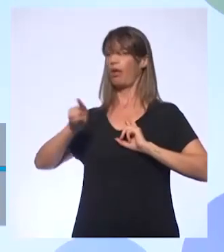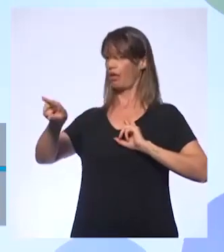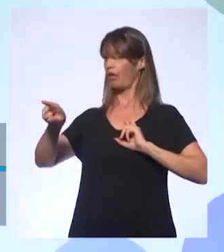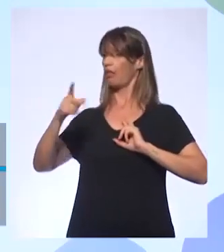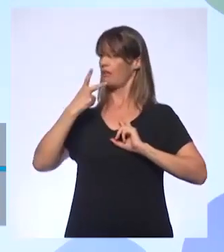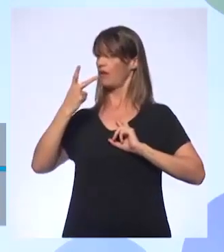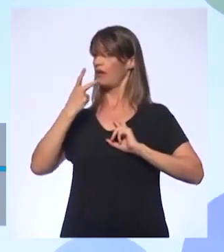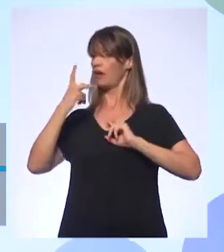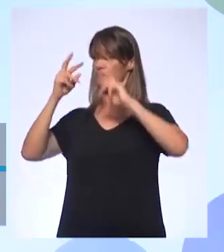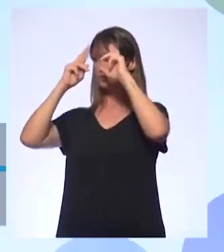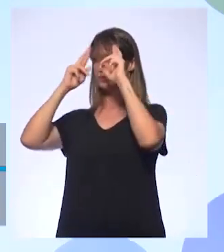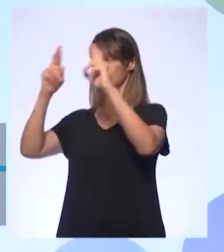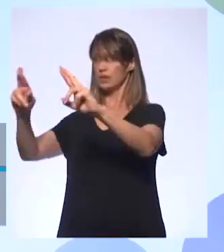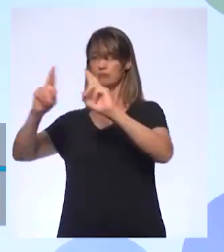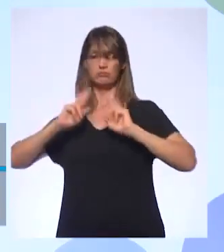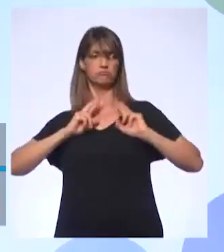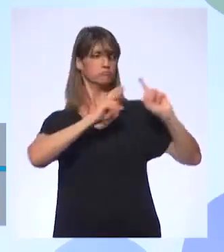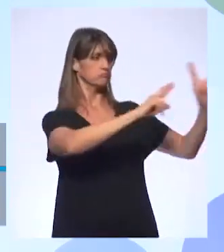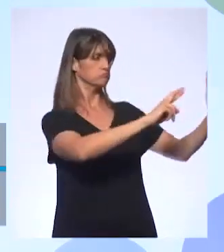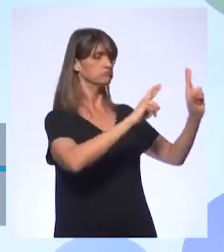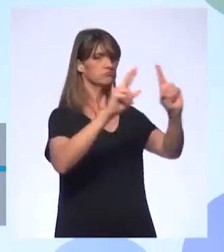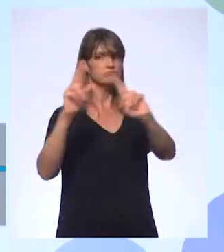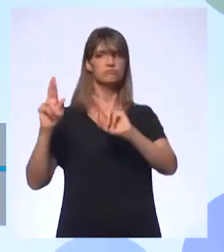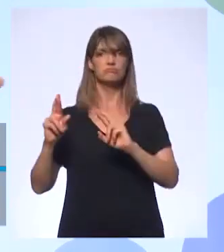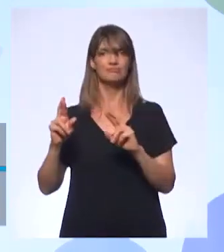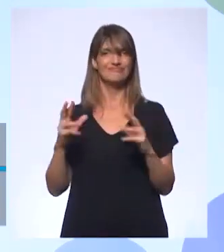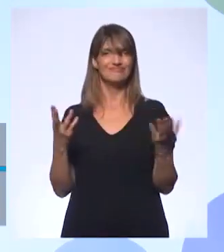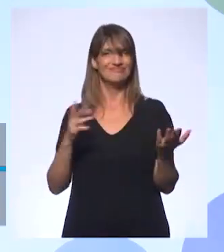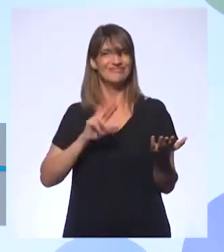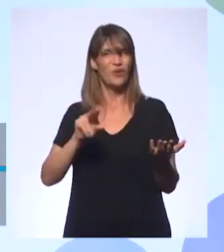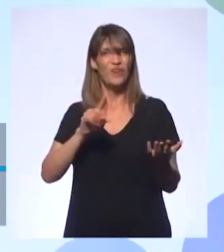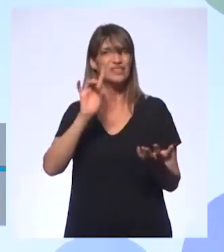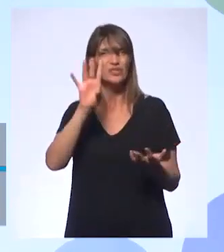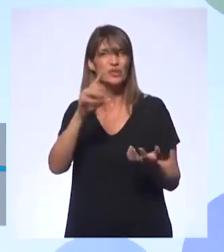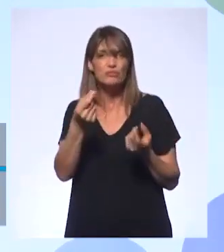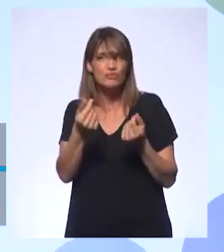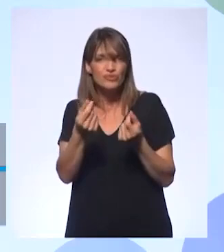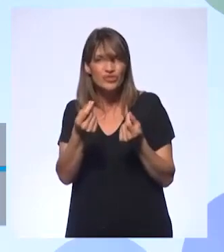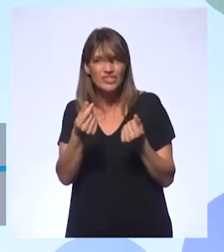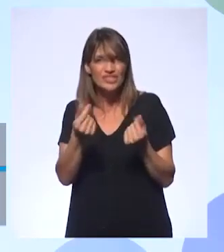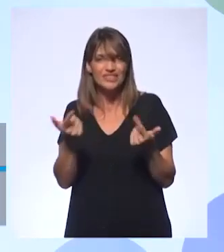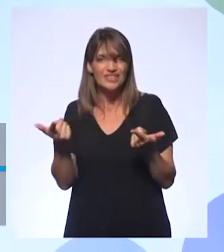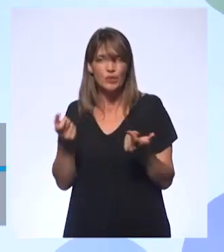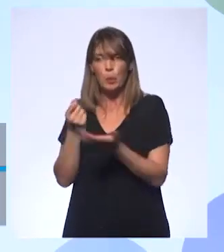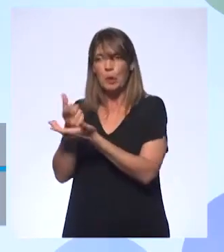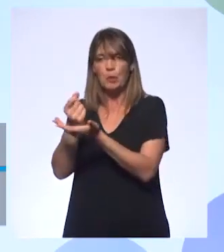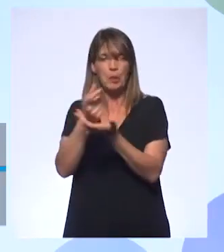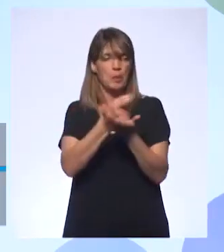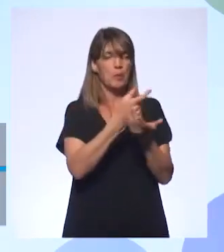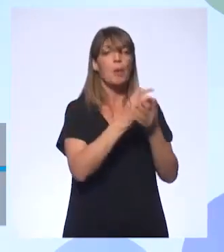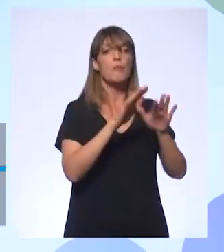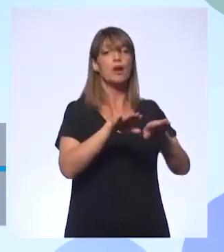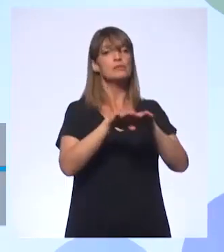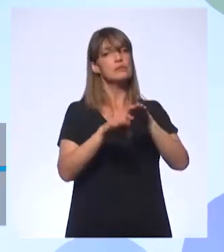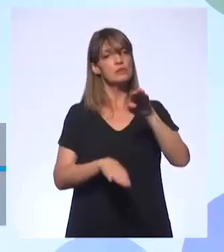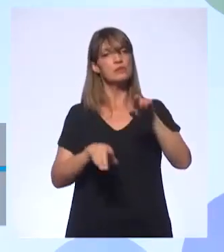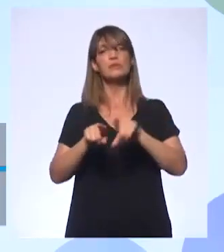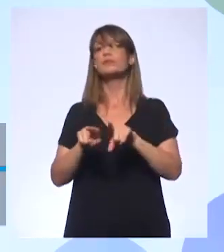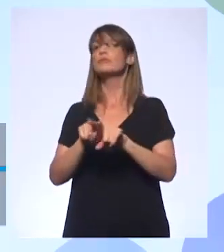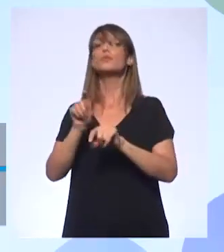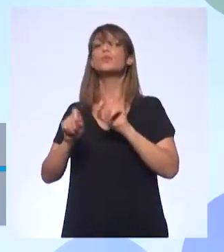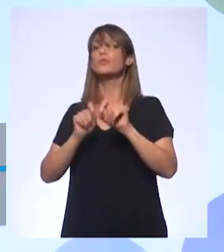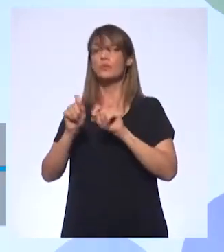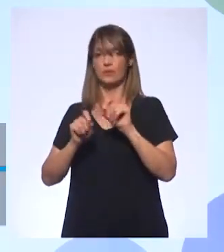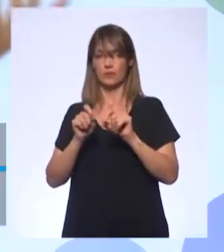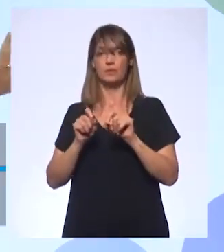recebem. Então, a desigualdade ela não é só uma questão de dinheiro, não é só uma questão de ter acesso às coisas, mas desigualdade também é entender que, por mais que